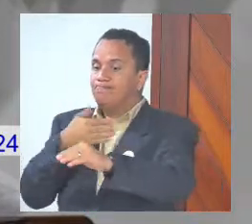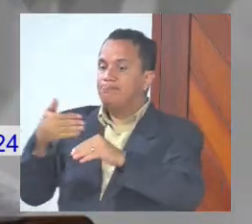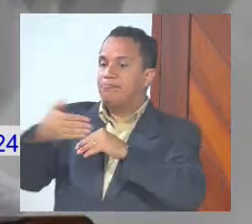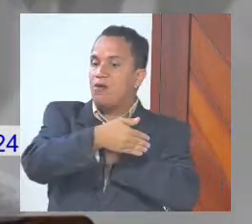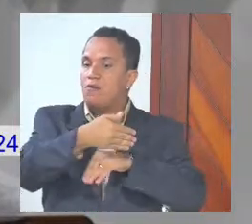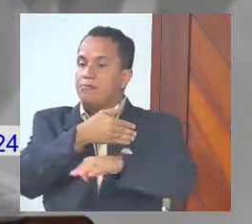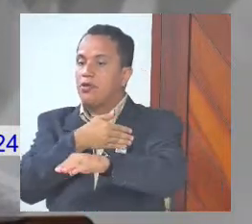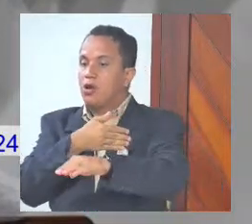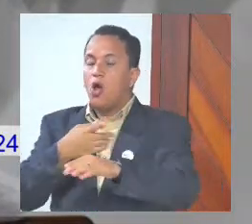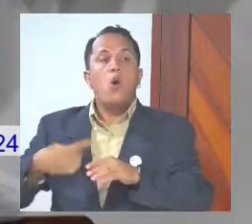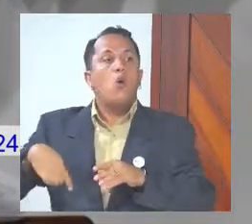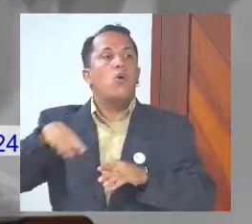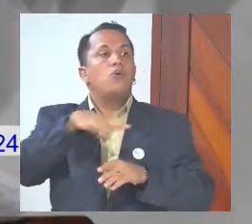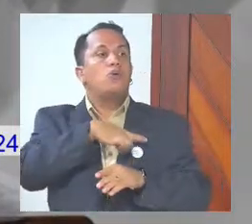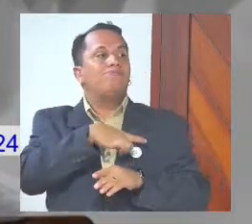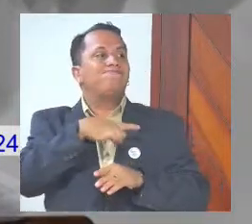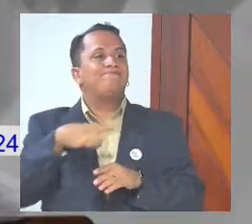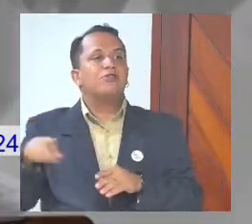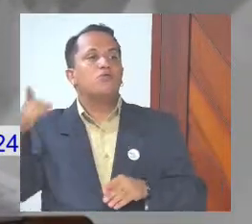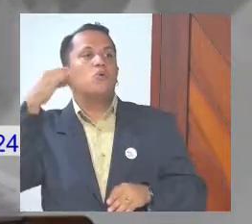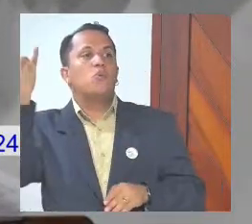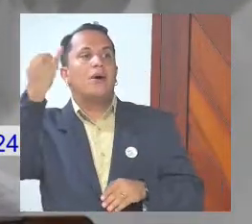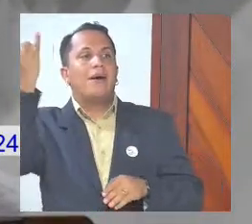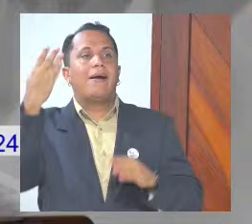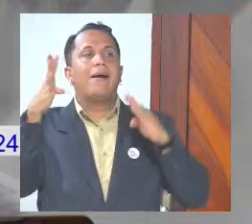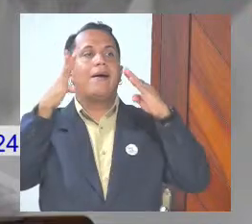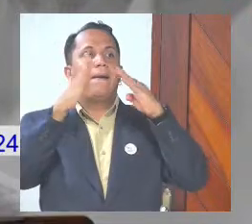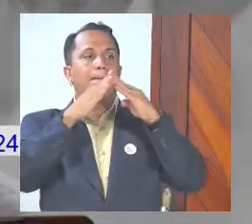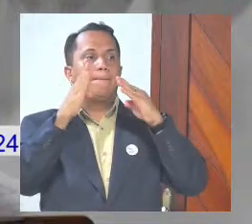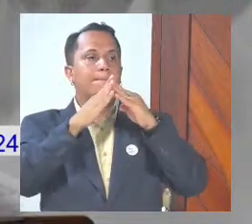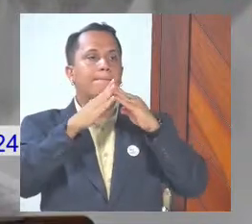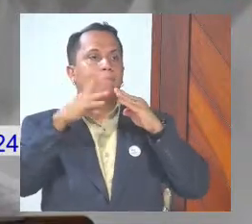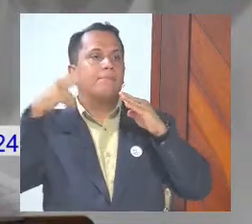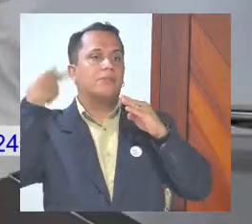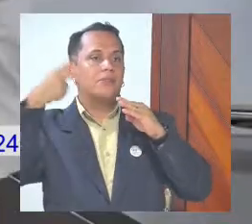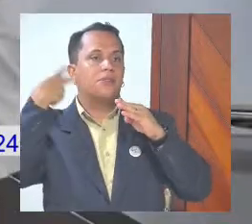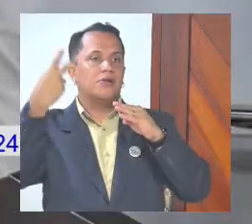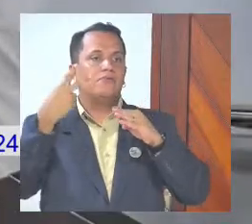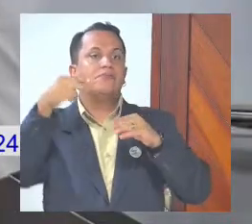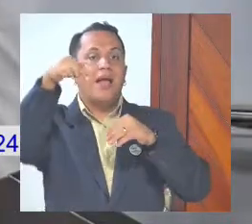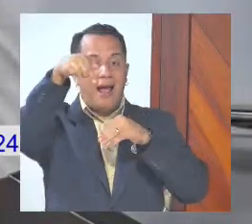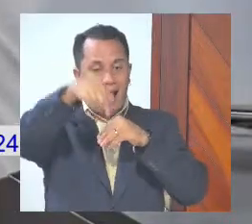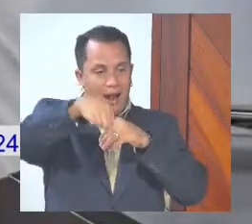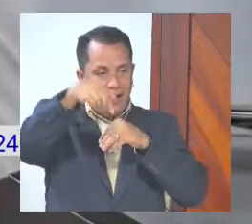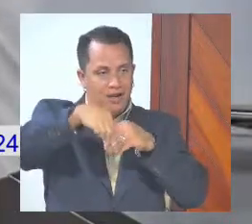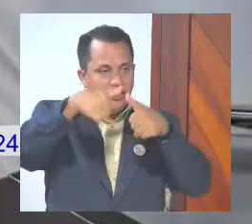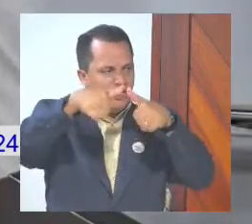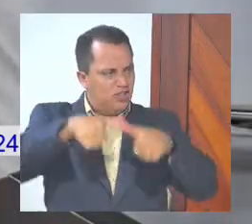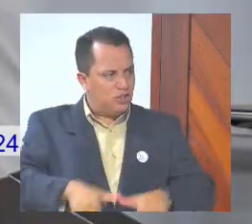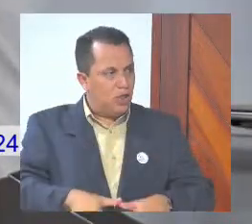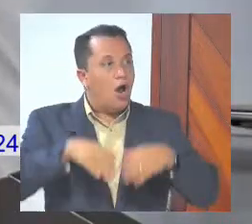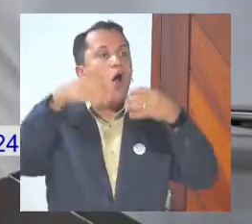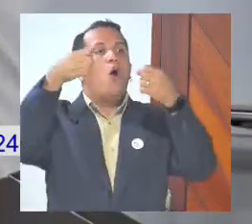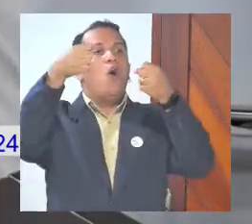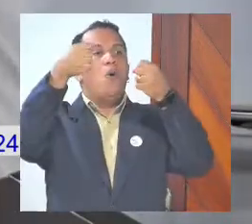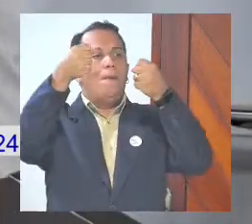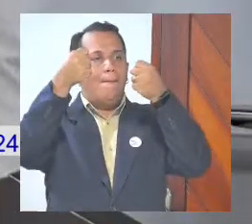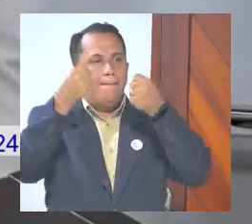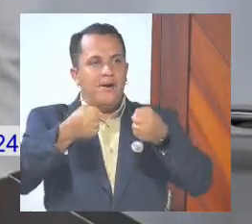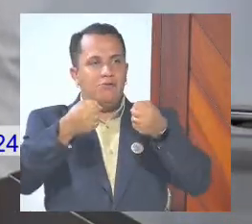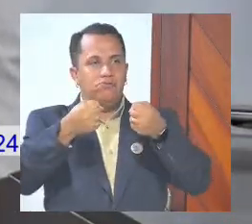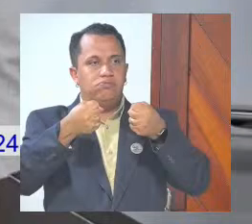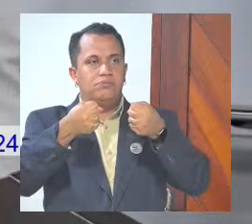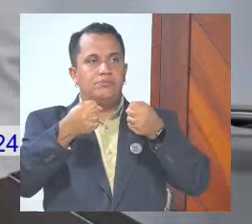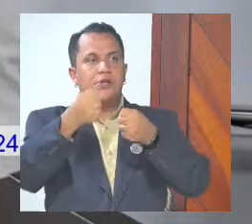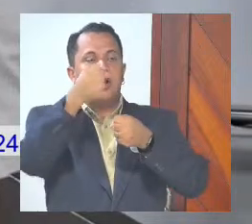O nosso foco é a Câmara Municipal de Pinheiro. É aqui que está o poder constituído